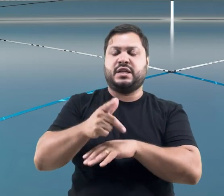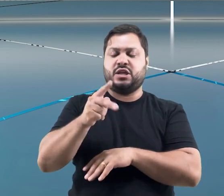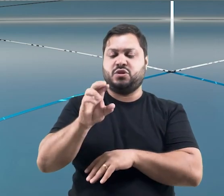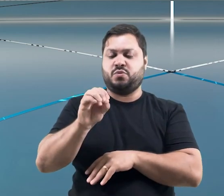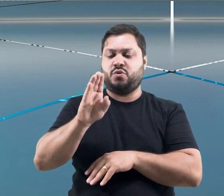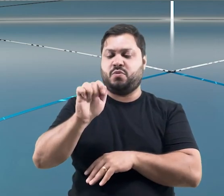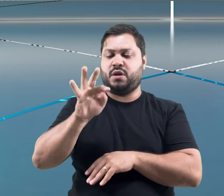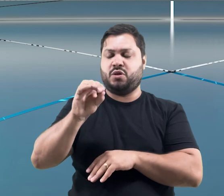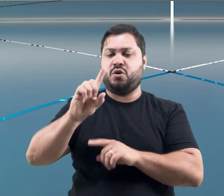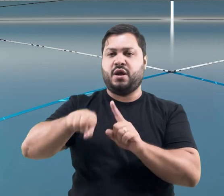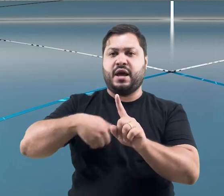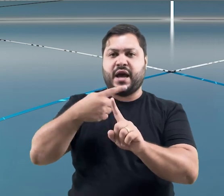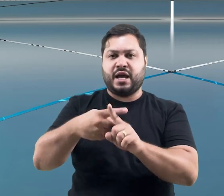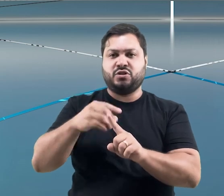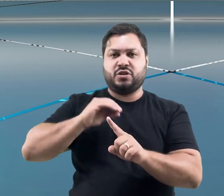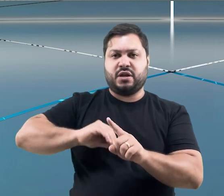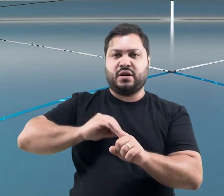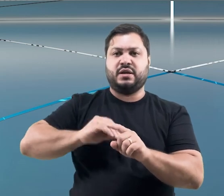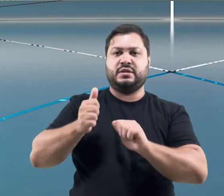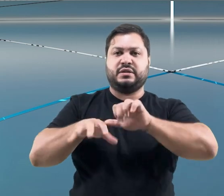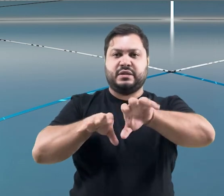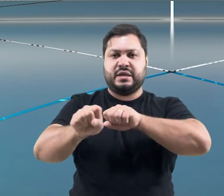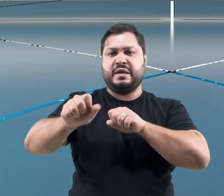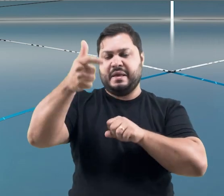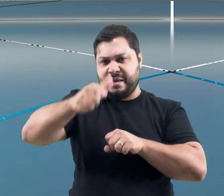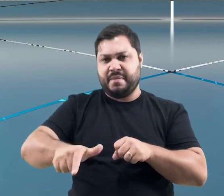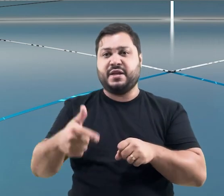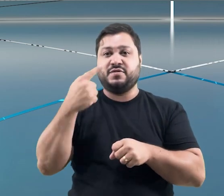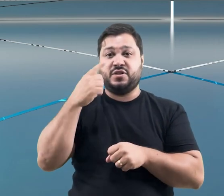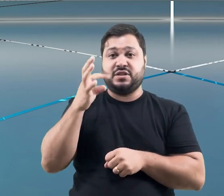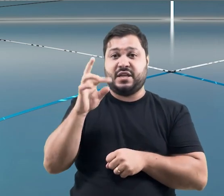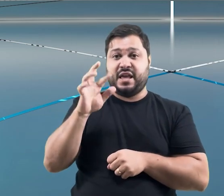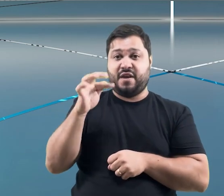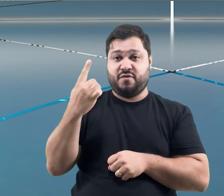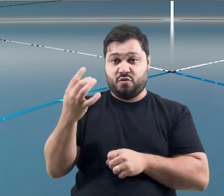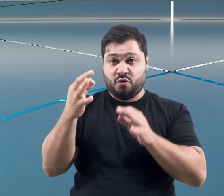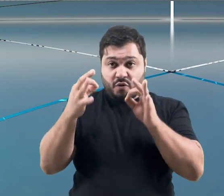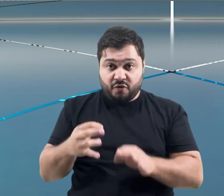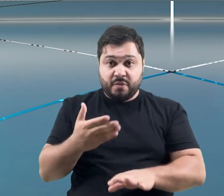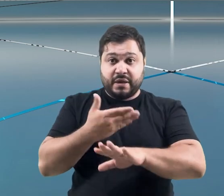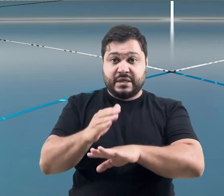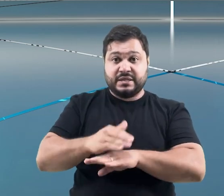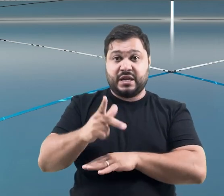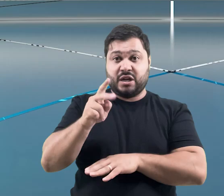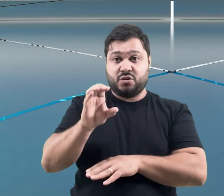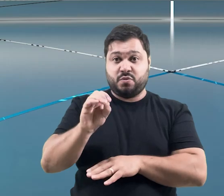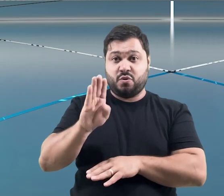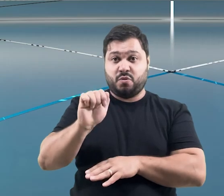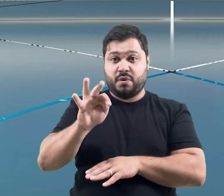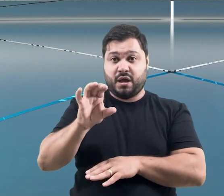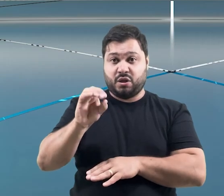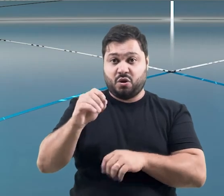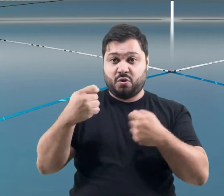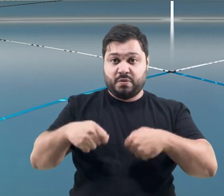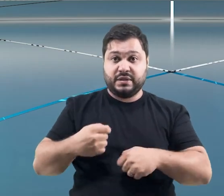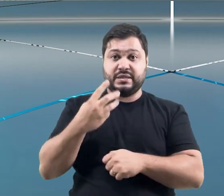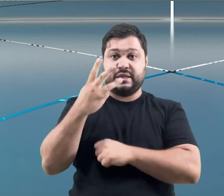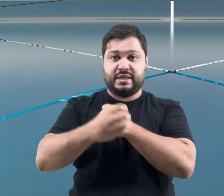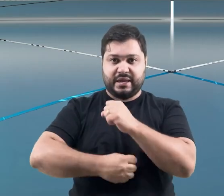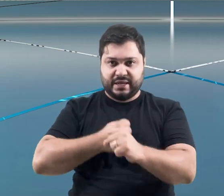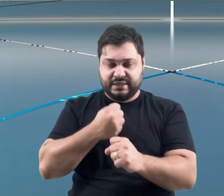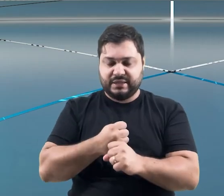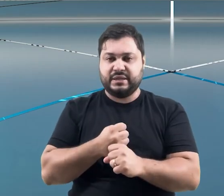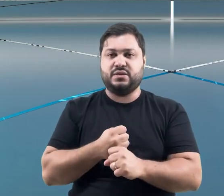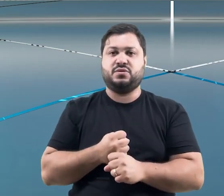estágio probatório, adicional de qualificação e muito mais. Confira! TRF1 confirma que estágio probatório de